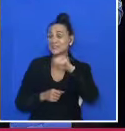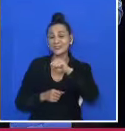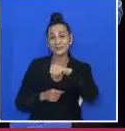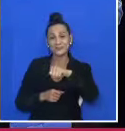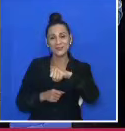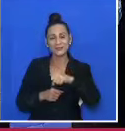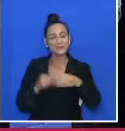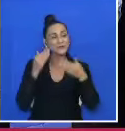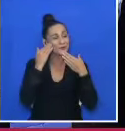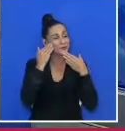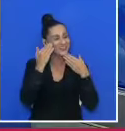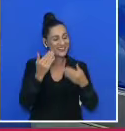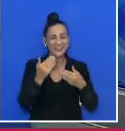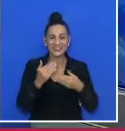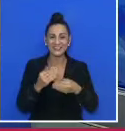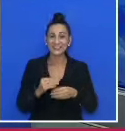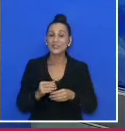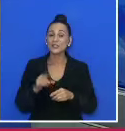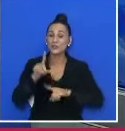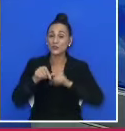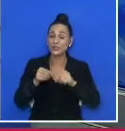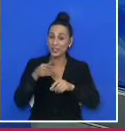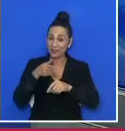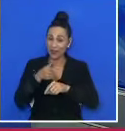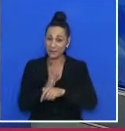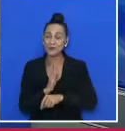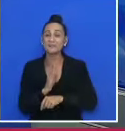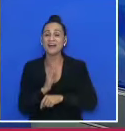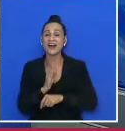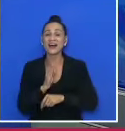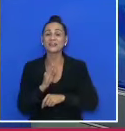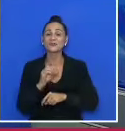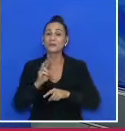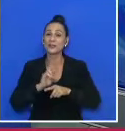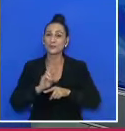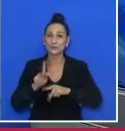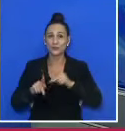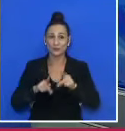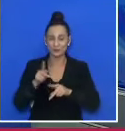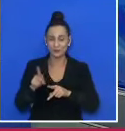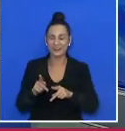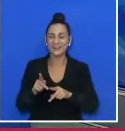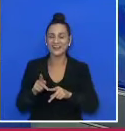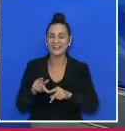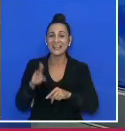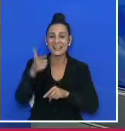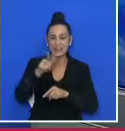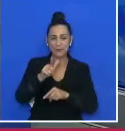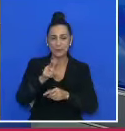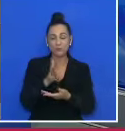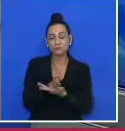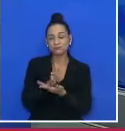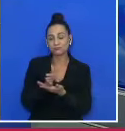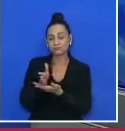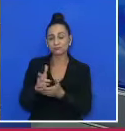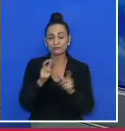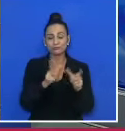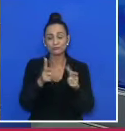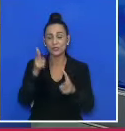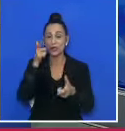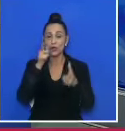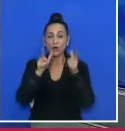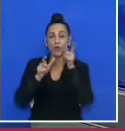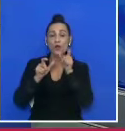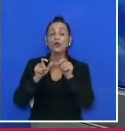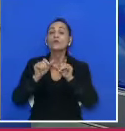Sim, confirmo. Obrigado. Sorteio realizado, validado pelas auditoras populares. Logo após a apuração, todos os